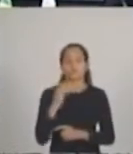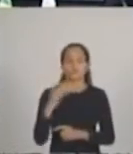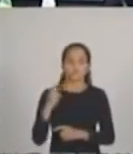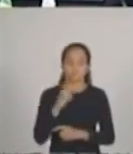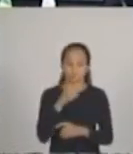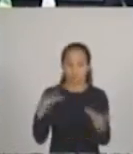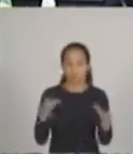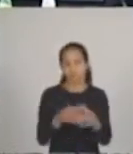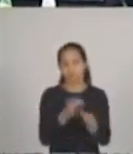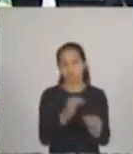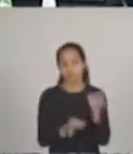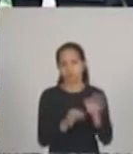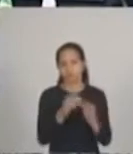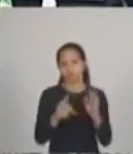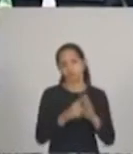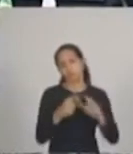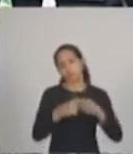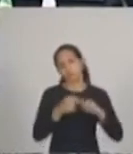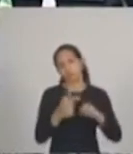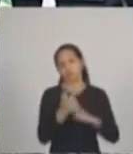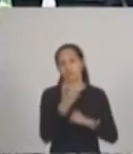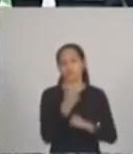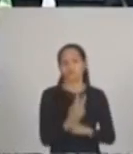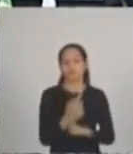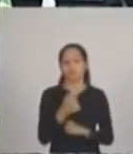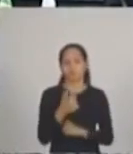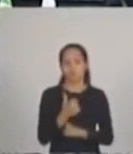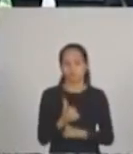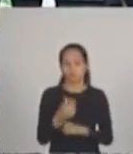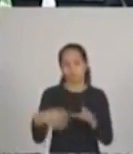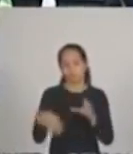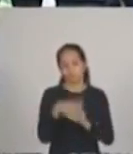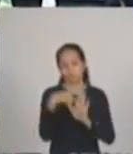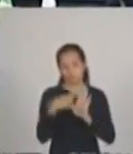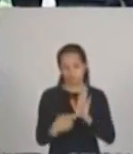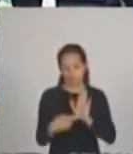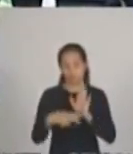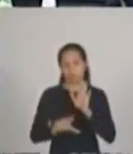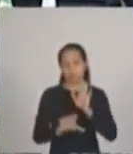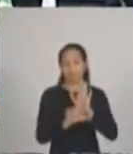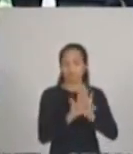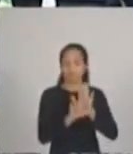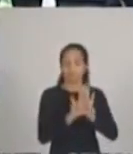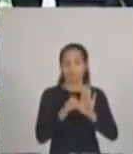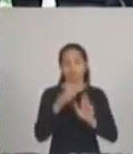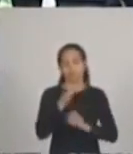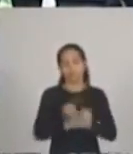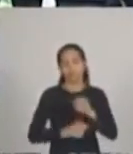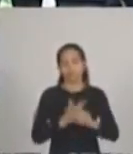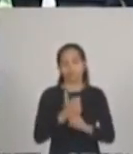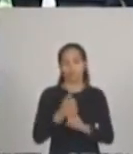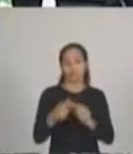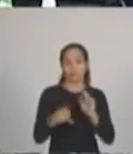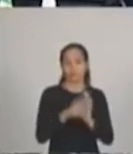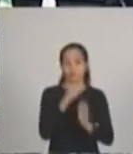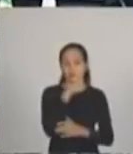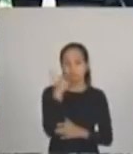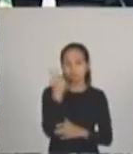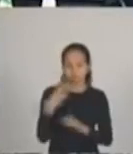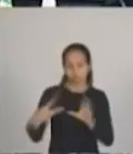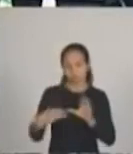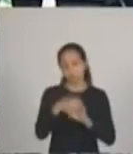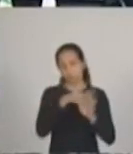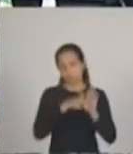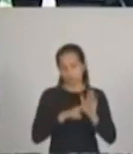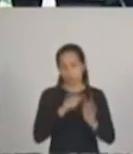de Justiça na forma do artigo 276 do Regimento Interno. Projeto de lei 202-2021 do deputado Capitão Assunção. Junte-se ao projeto